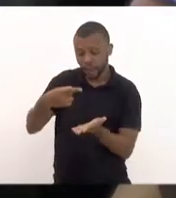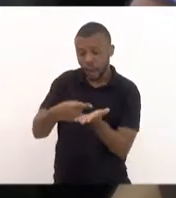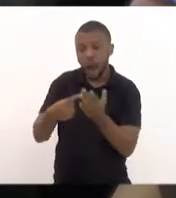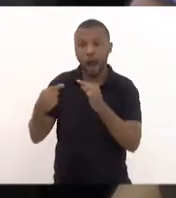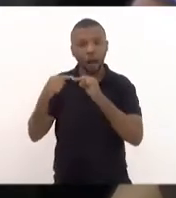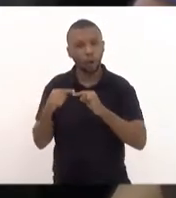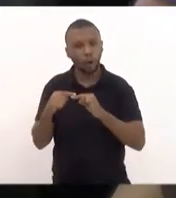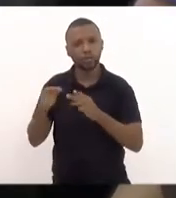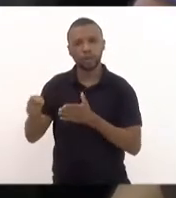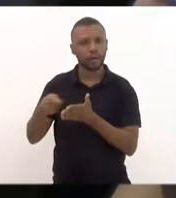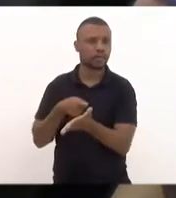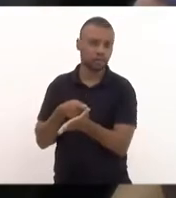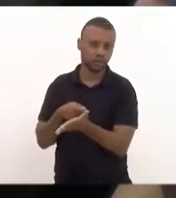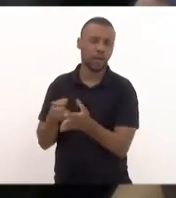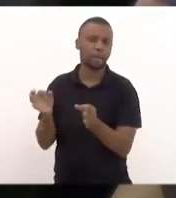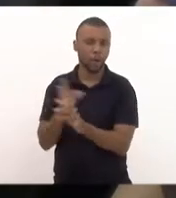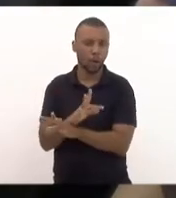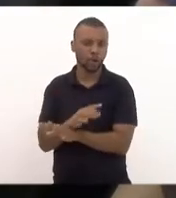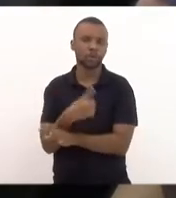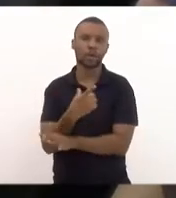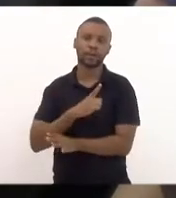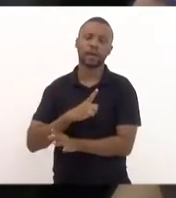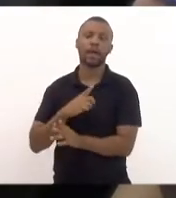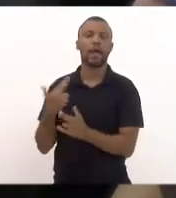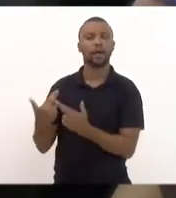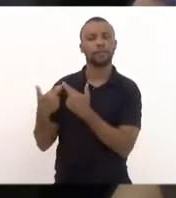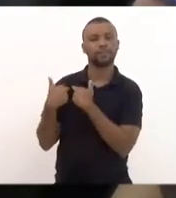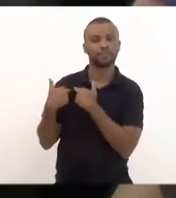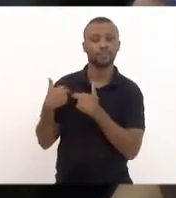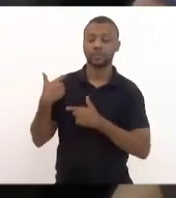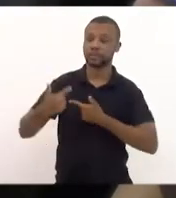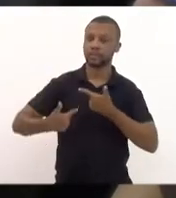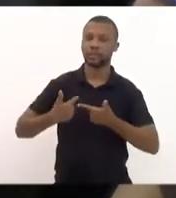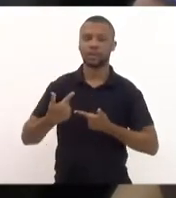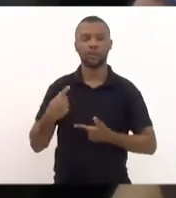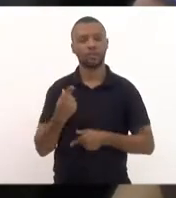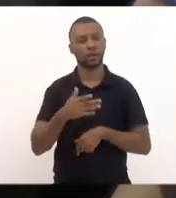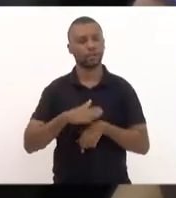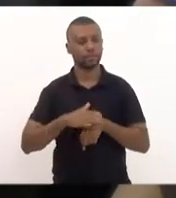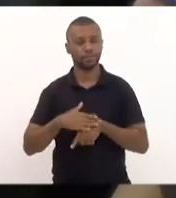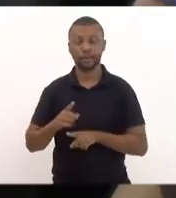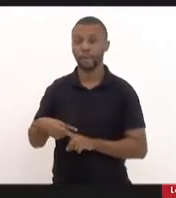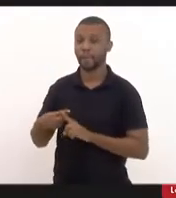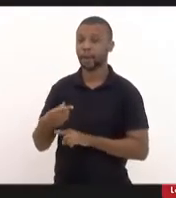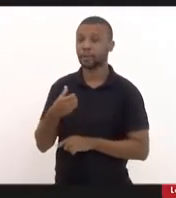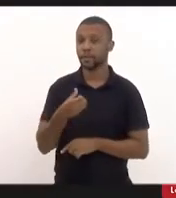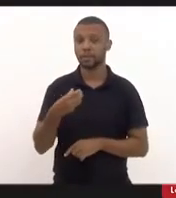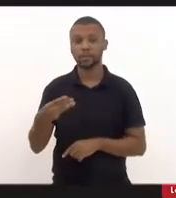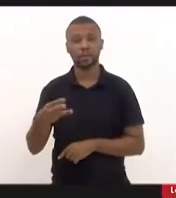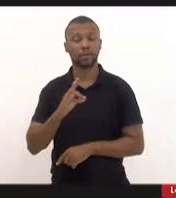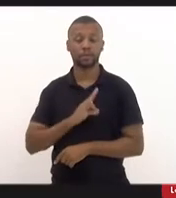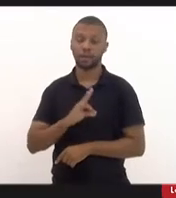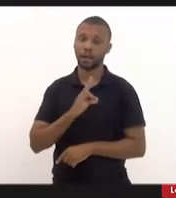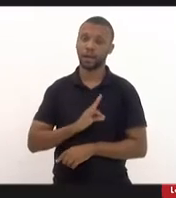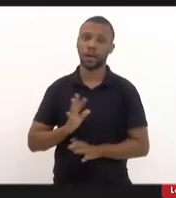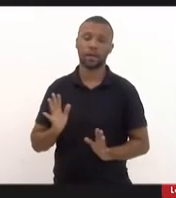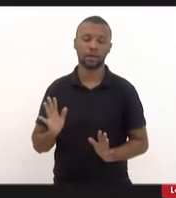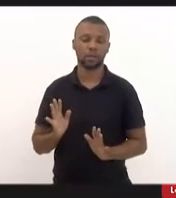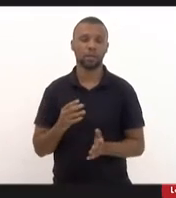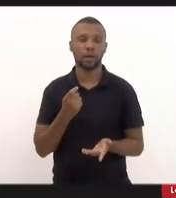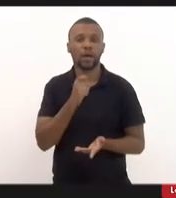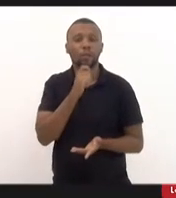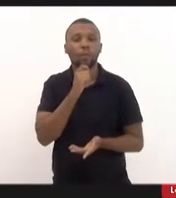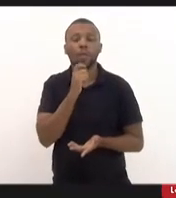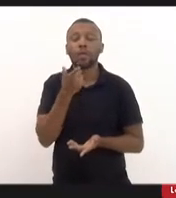que a gente possa também ter responsabilidade e fazer a nossa parte. Mas o 13º, nós não somos, quer dizer, ou seja, que o Rio